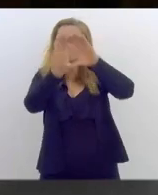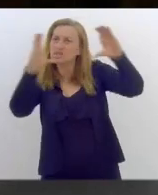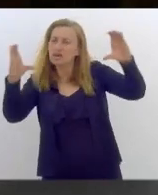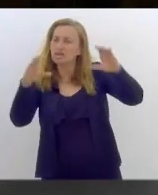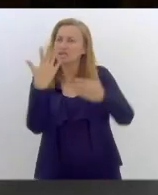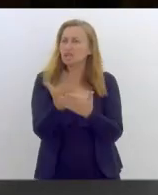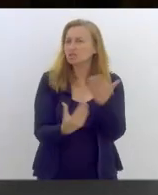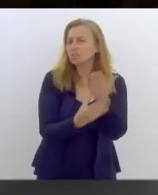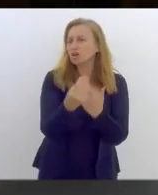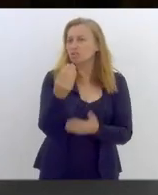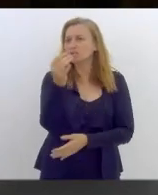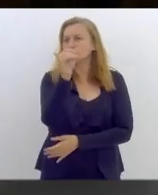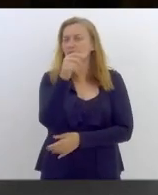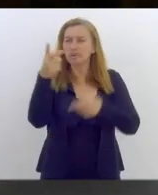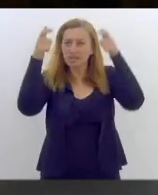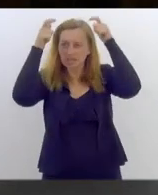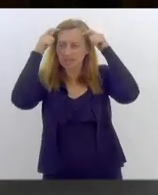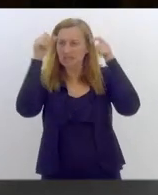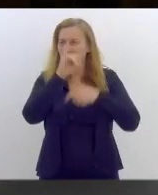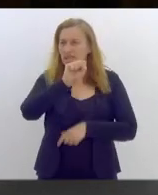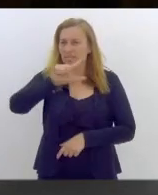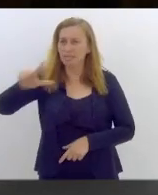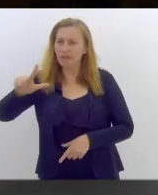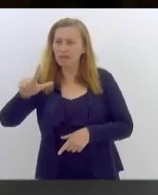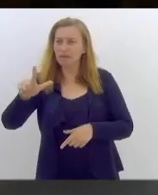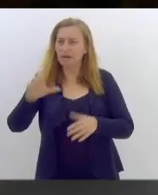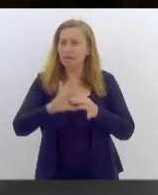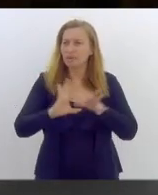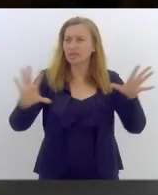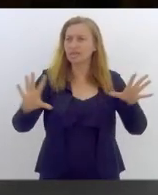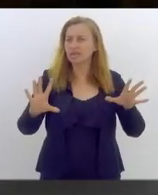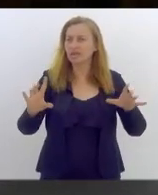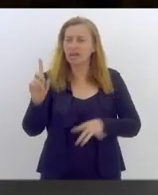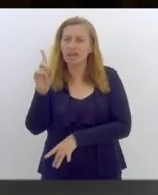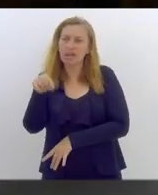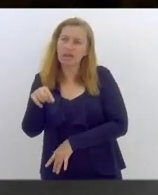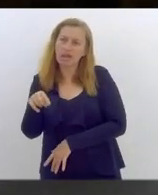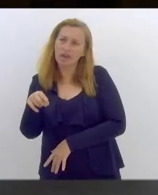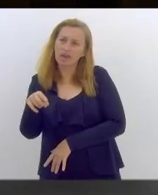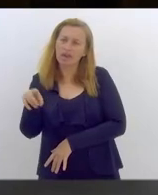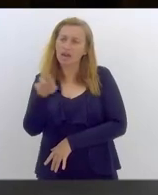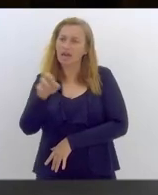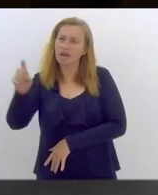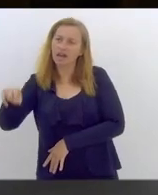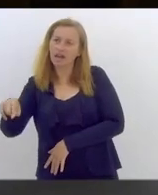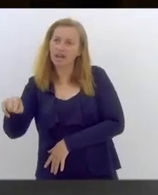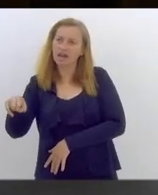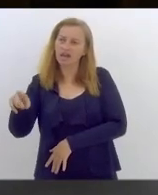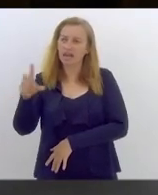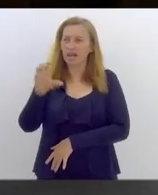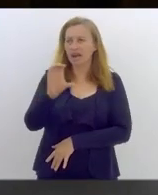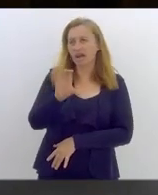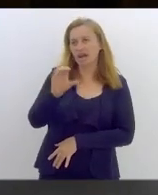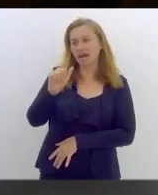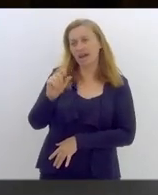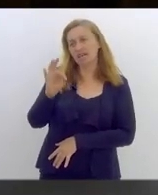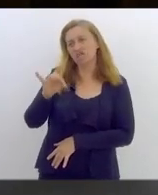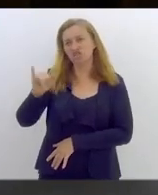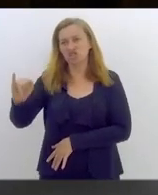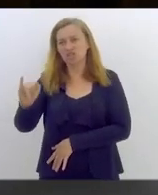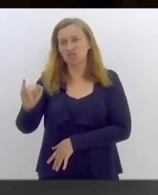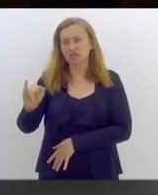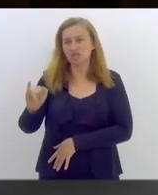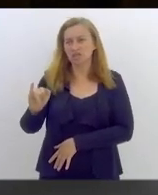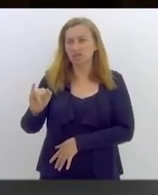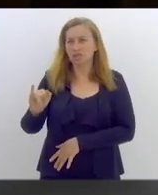Isabel. A liberdade é um dragão no mar de Aracati. Salve